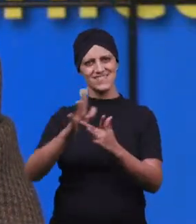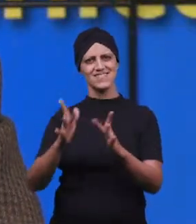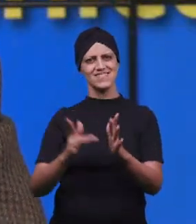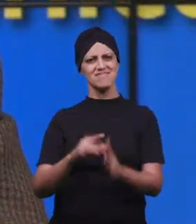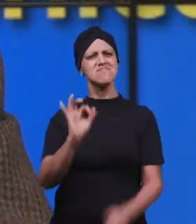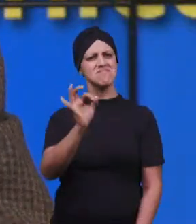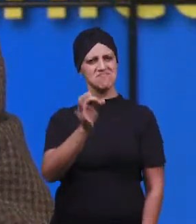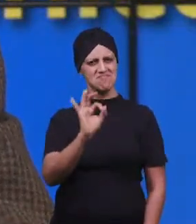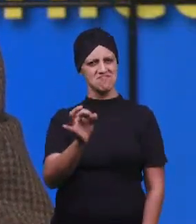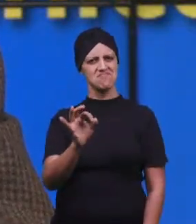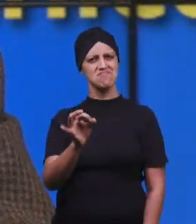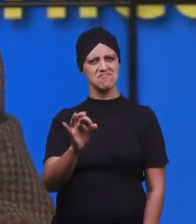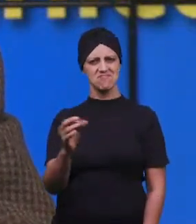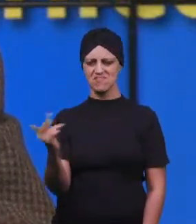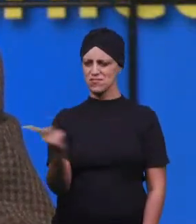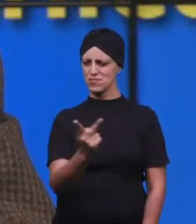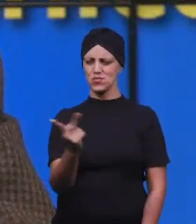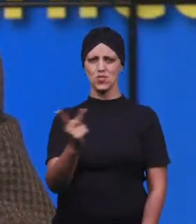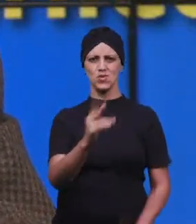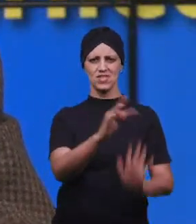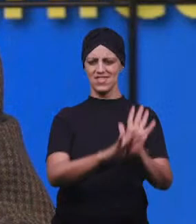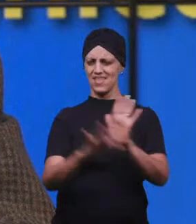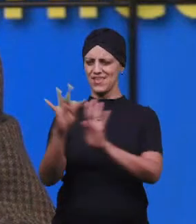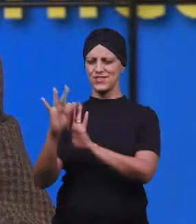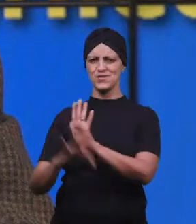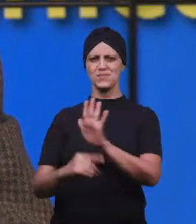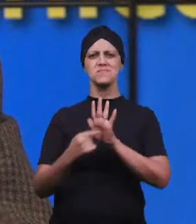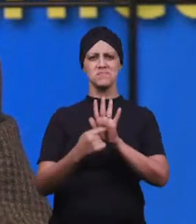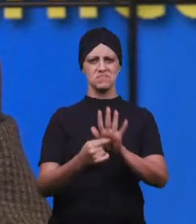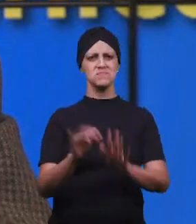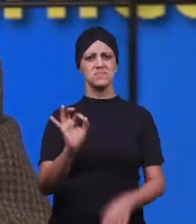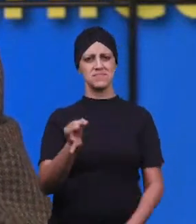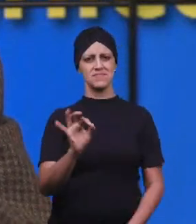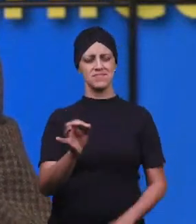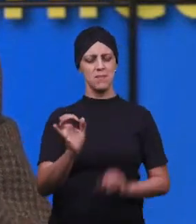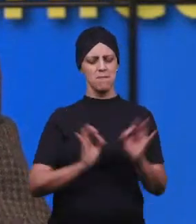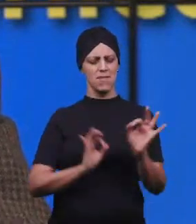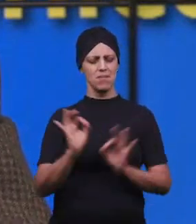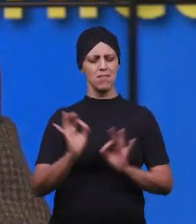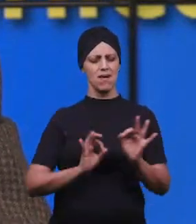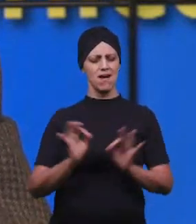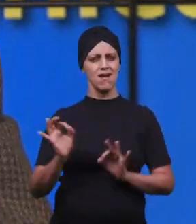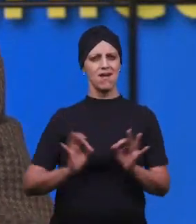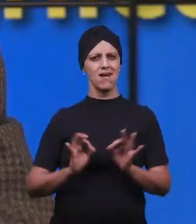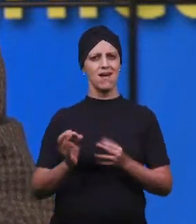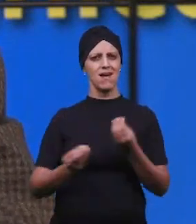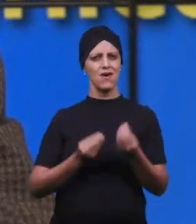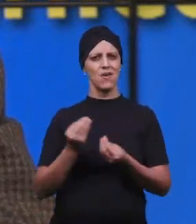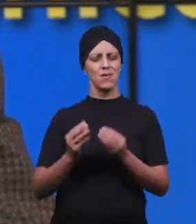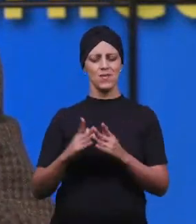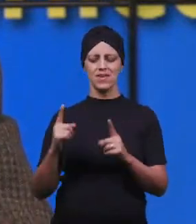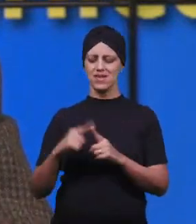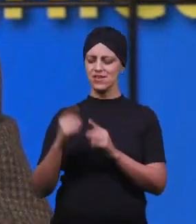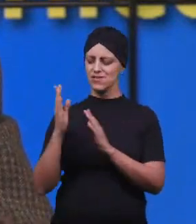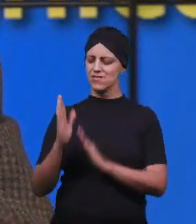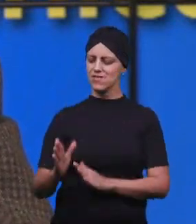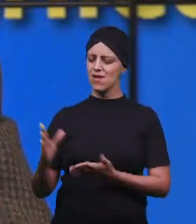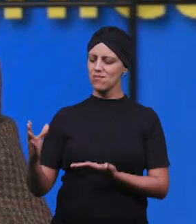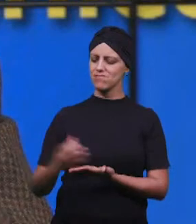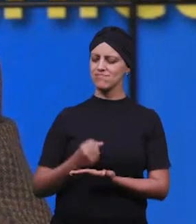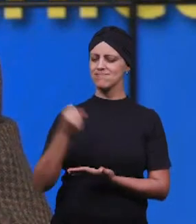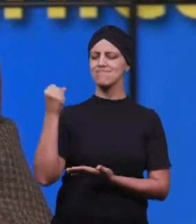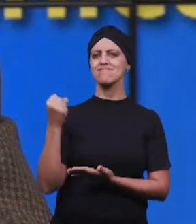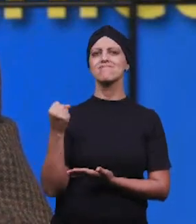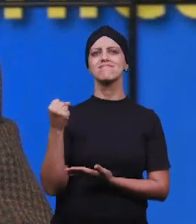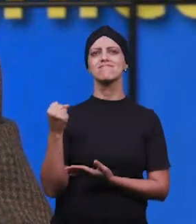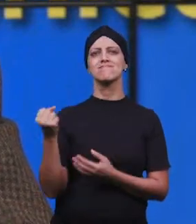Senhor Jesus. Os dois textos falam exatamente disso, né? Eles falam, os textos bíblicos, né? Falam da preparação da